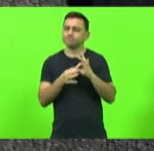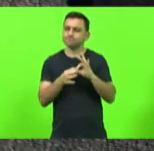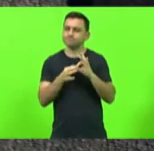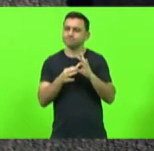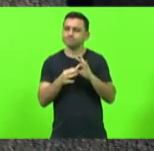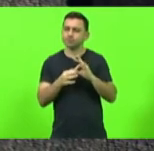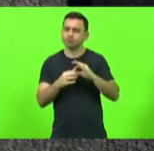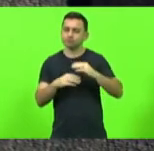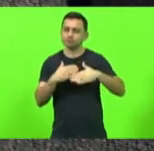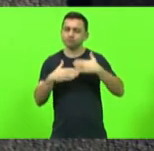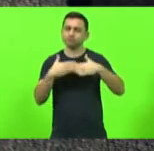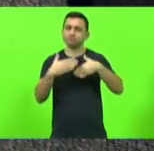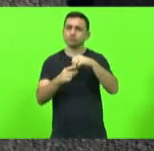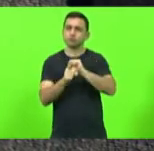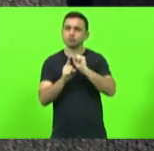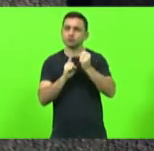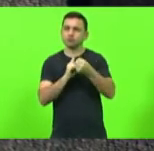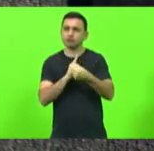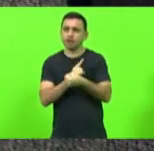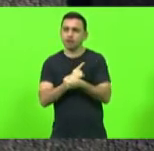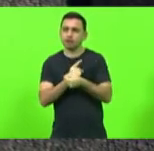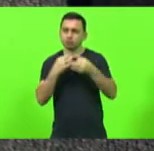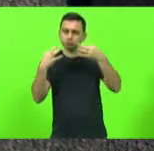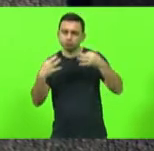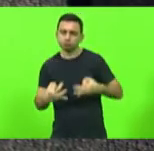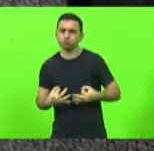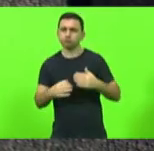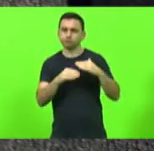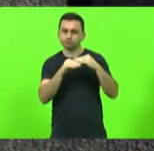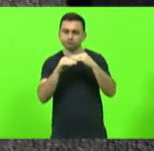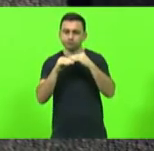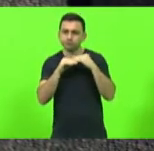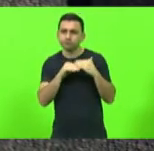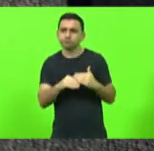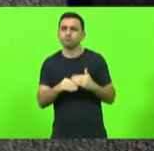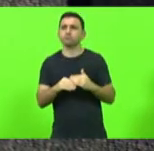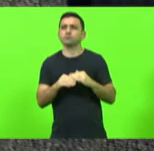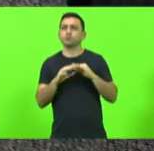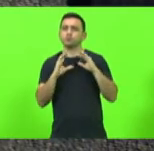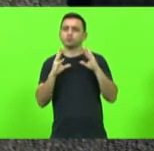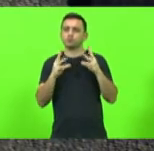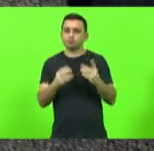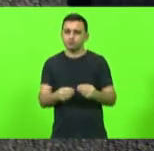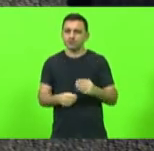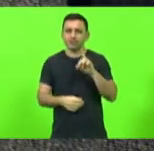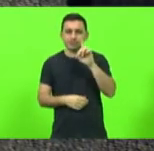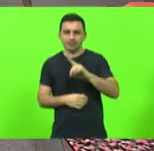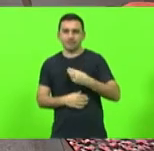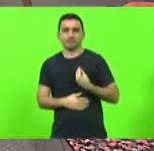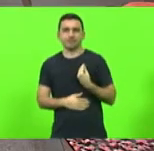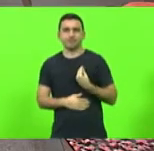uma sociedade mais justa, igualitária para todos, que todos tenhamos direito à vida.